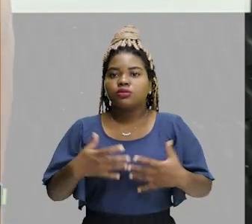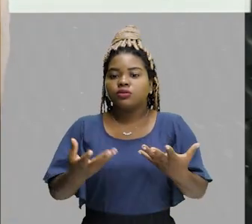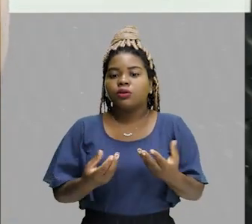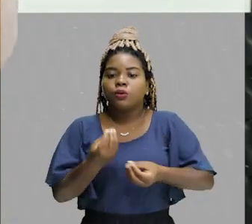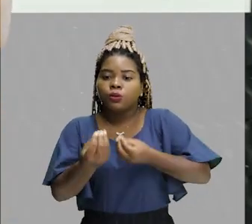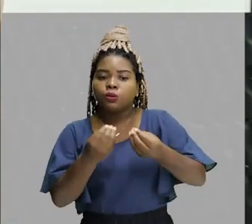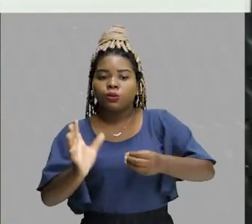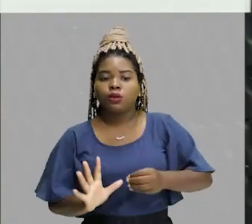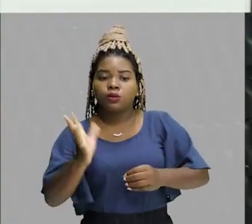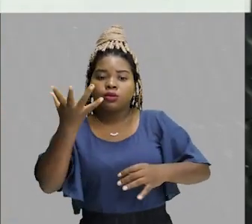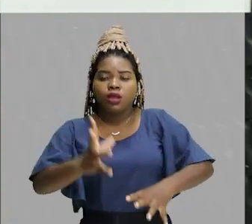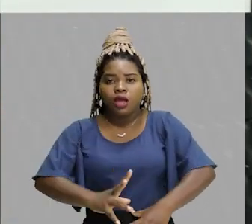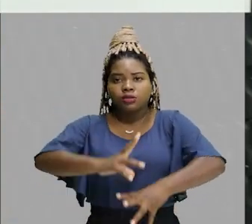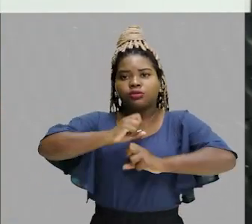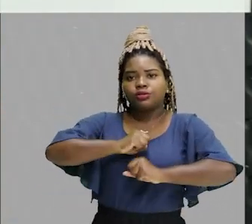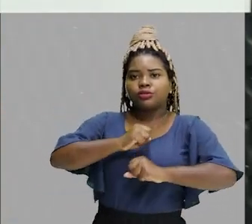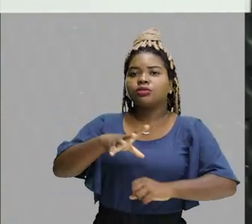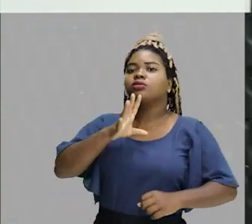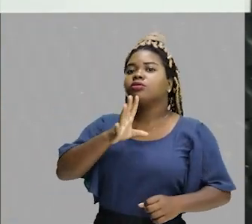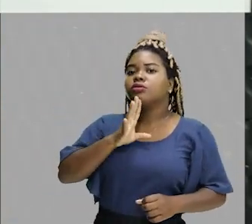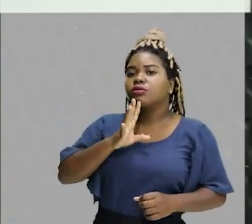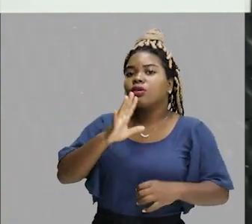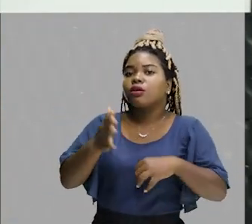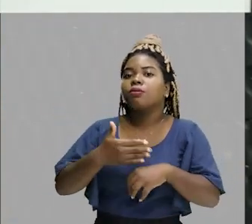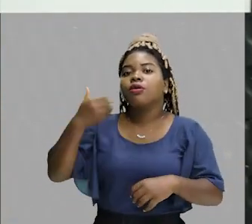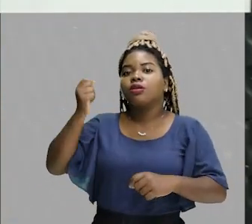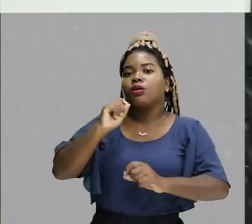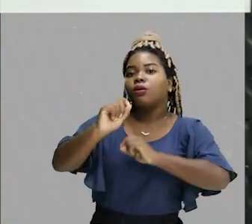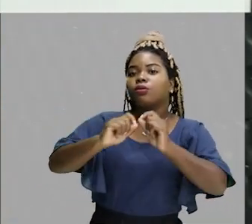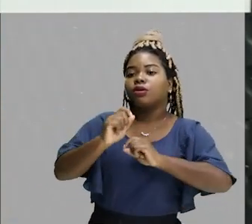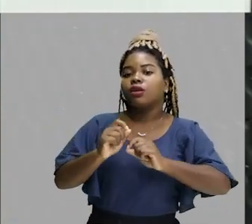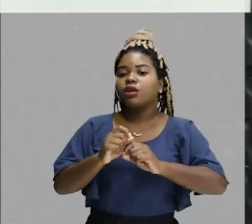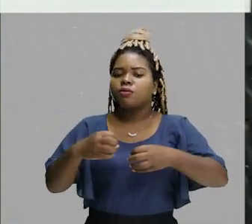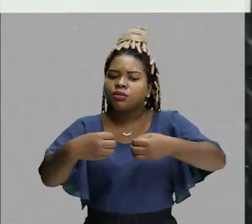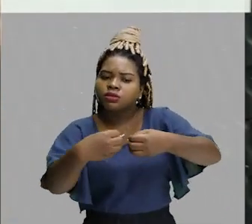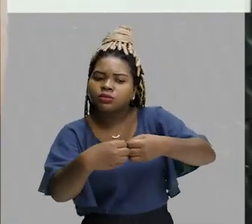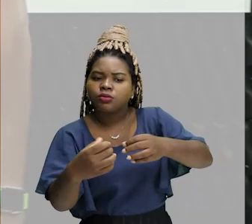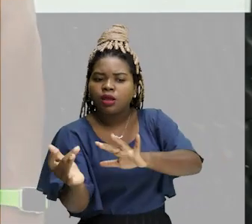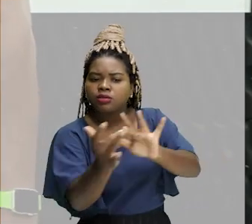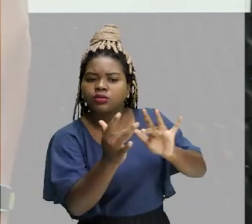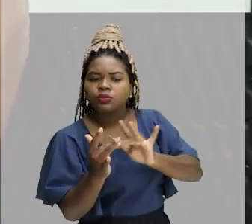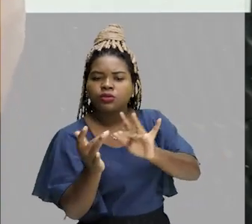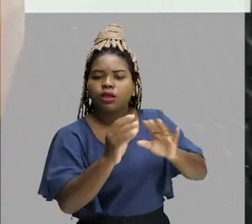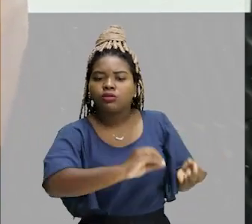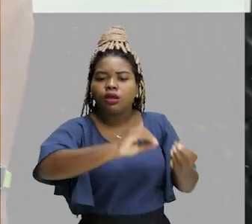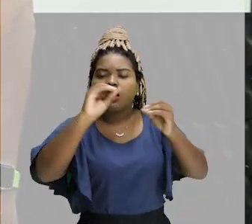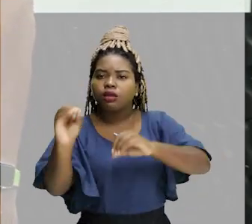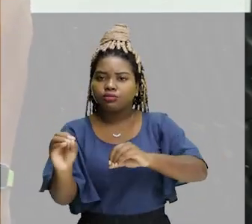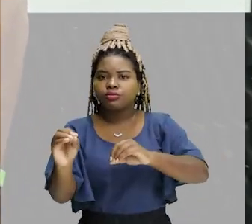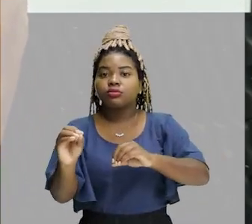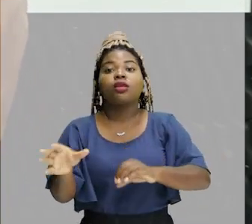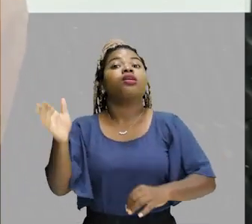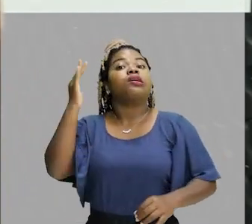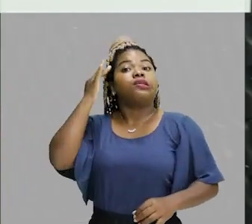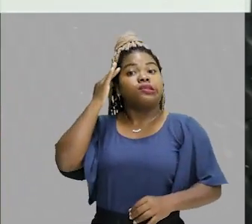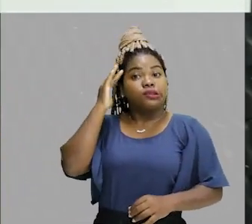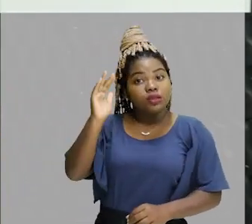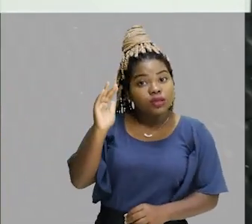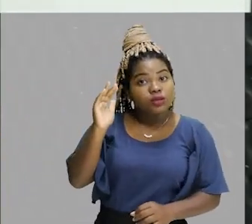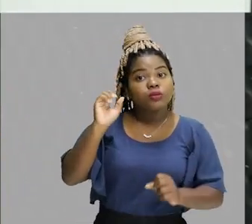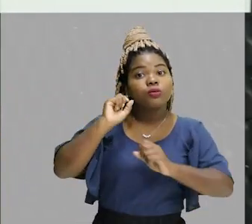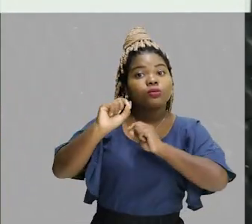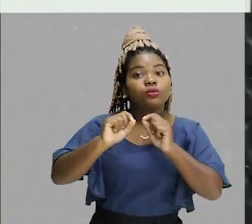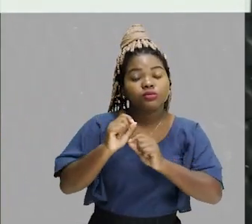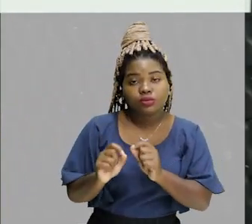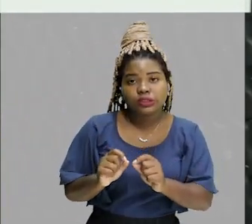mais contemporânea, mais próxima da verdade, estaremos ali colocados. Entendam que